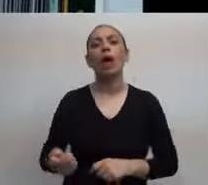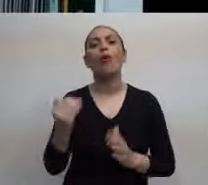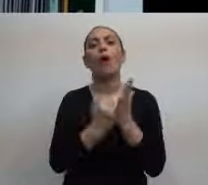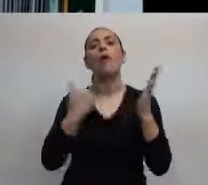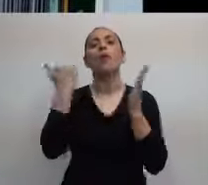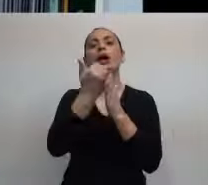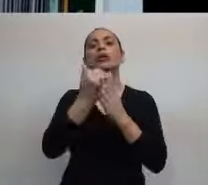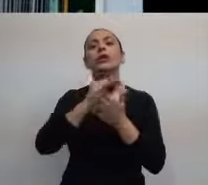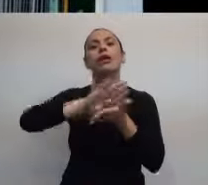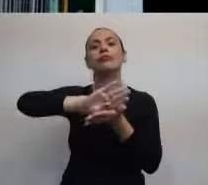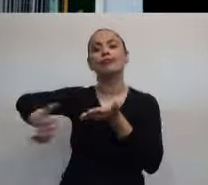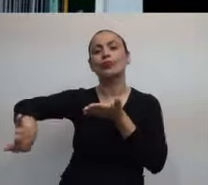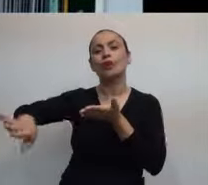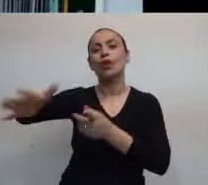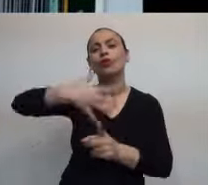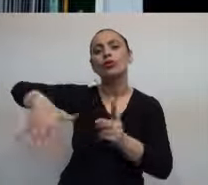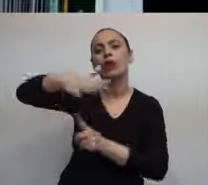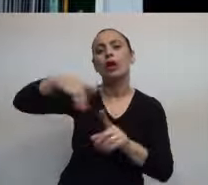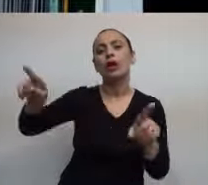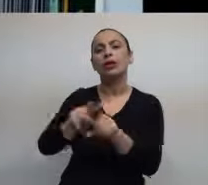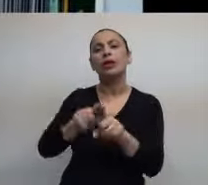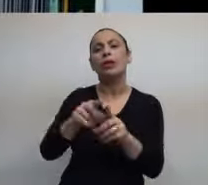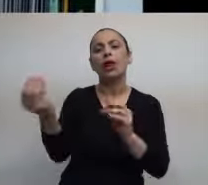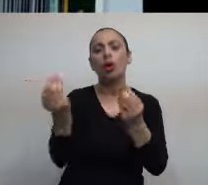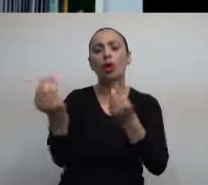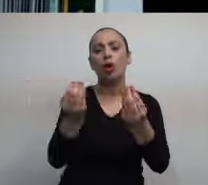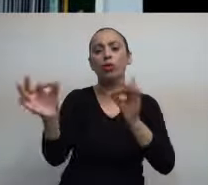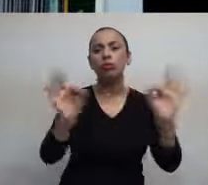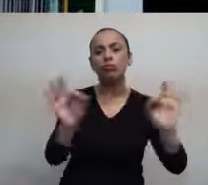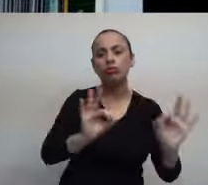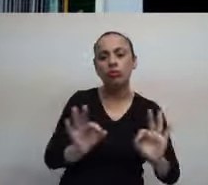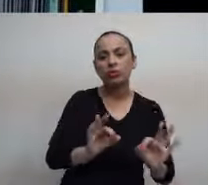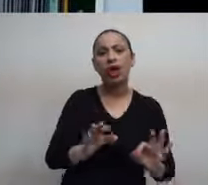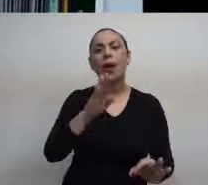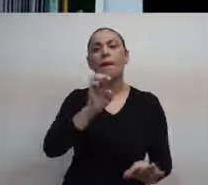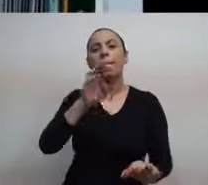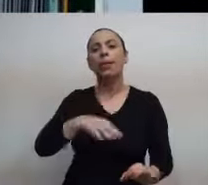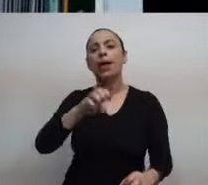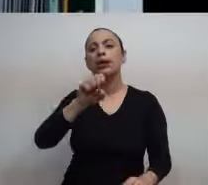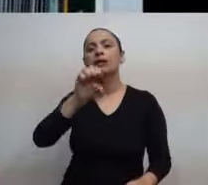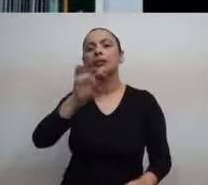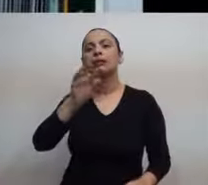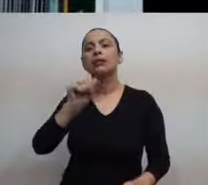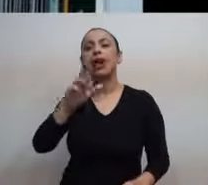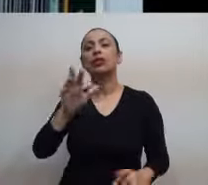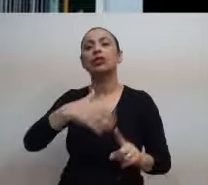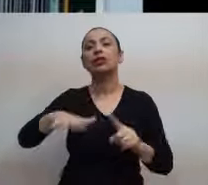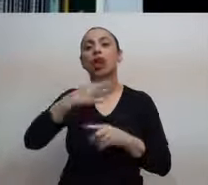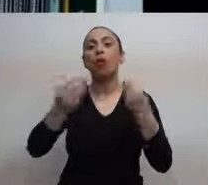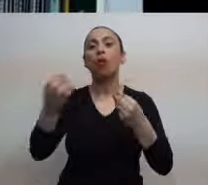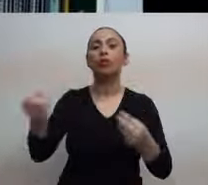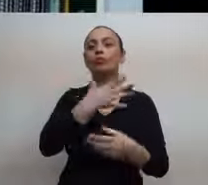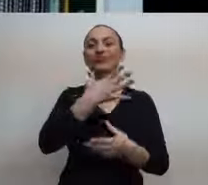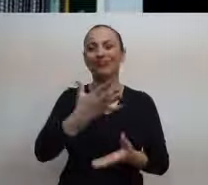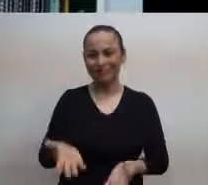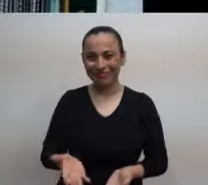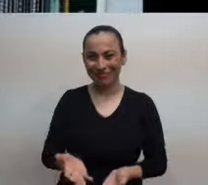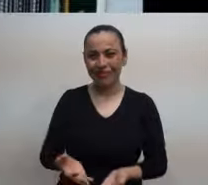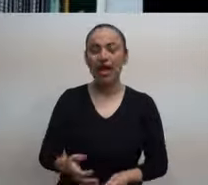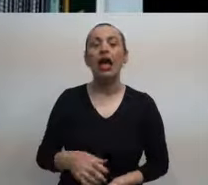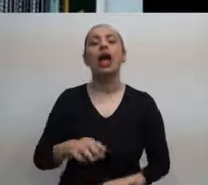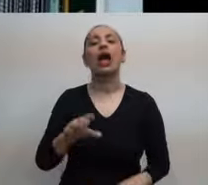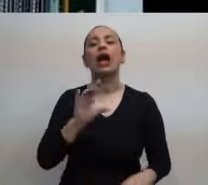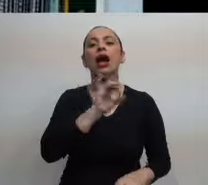o aumento da exclusão social e do redimensionamento do conceito de bem-estar social. Além disso,